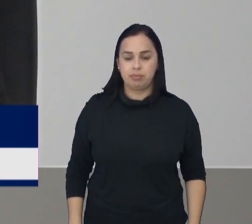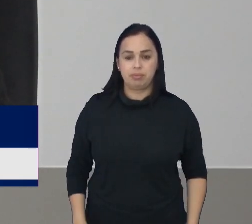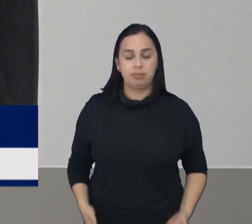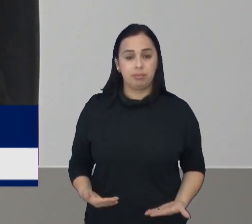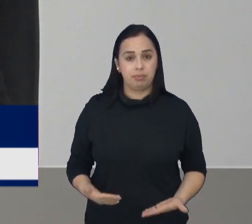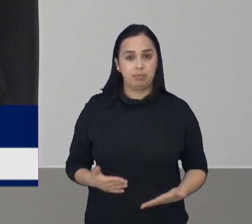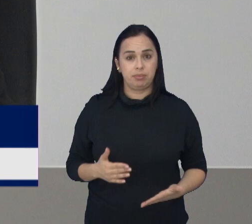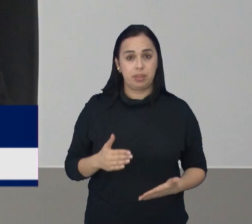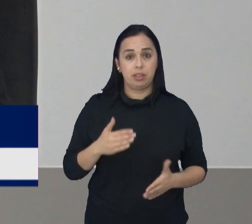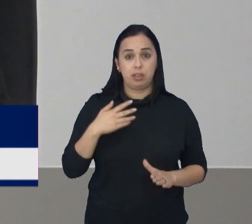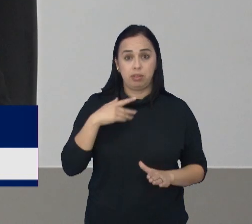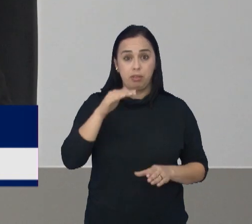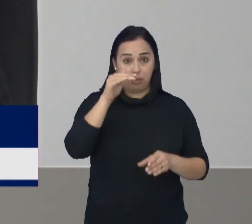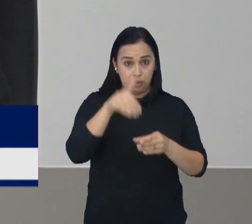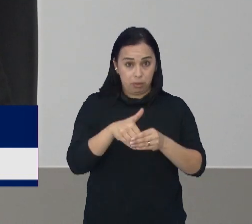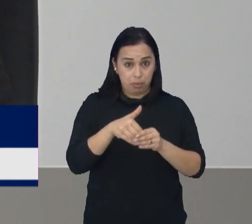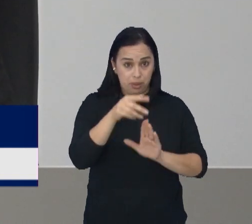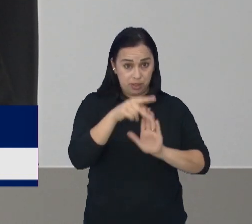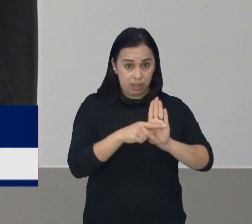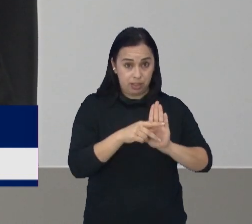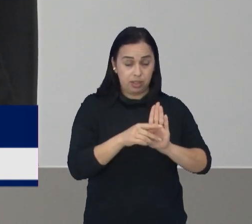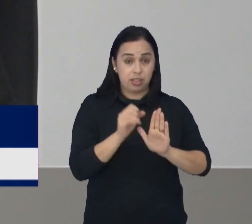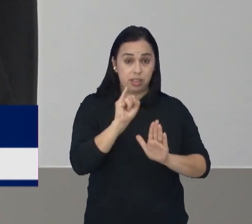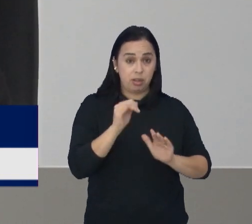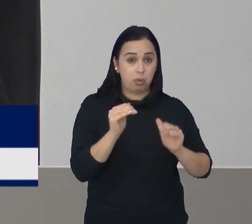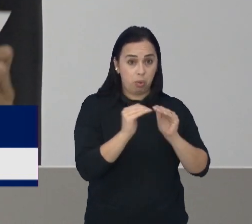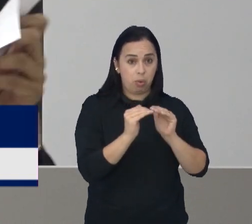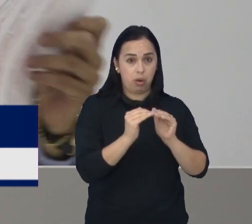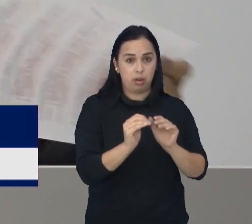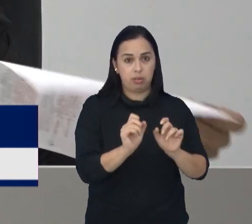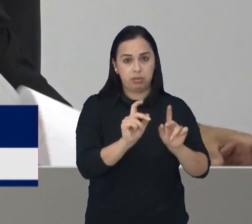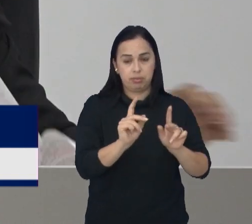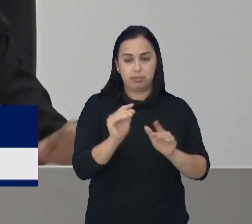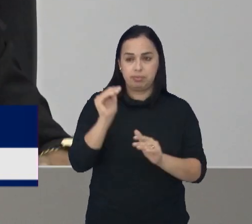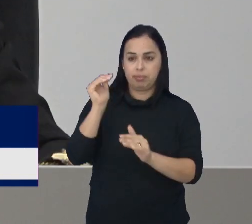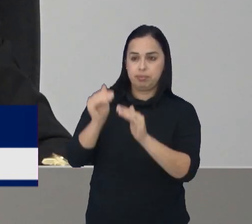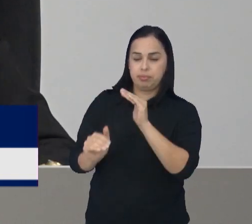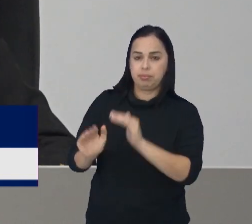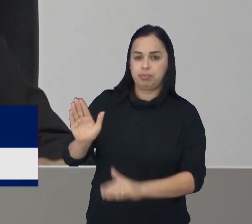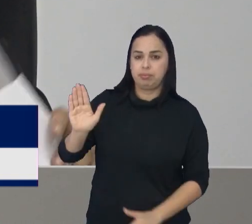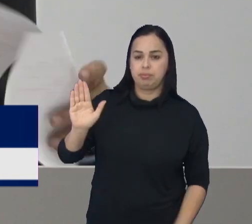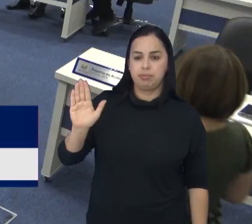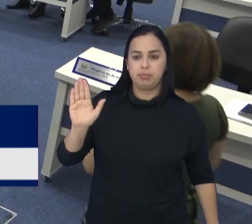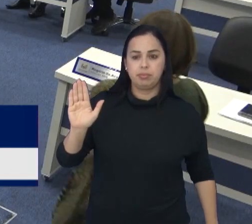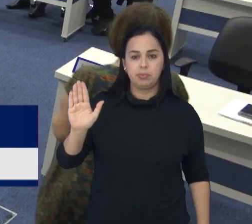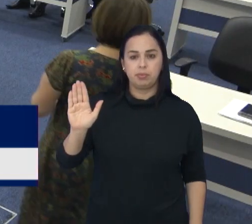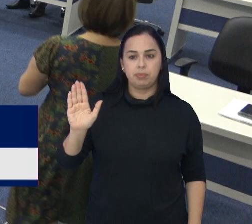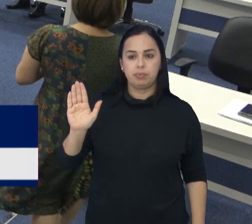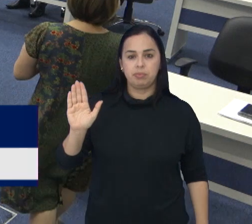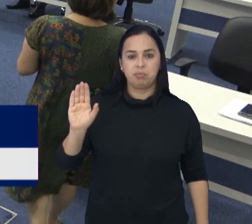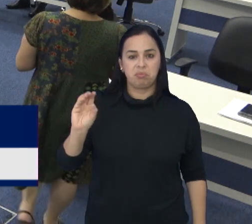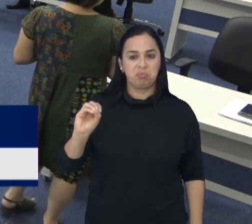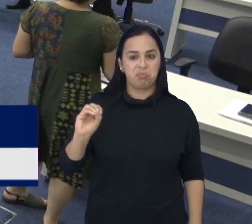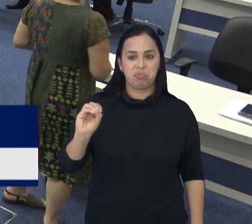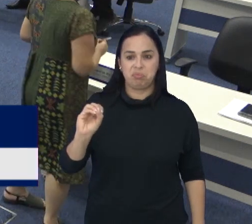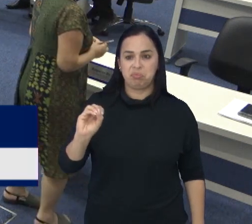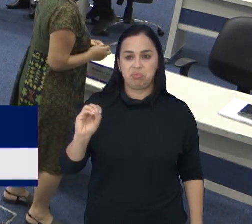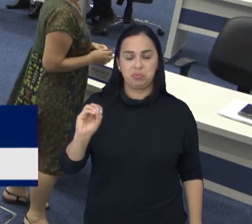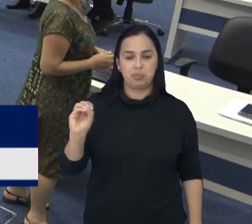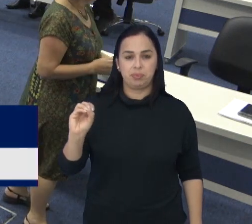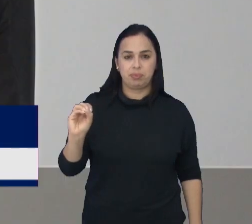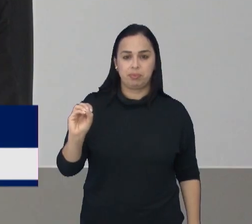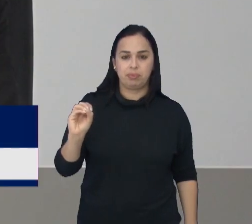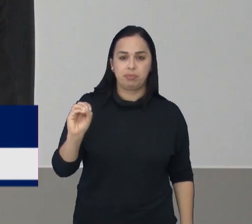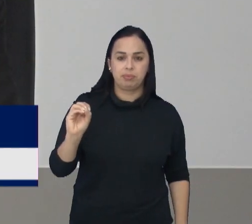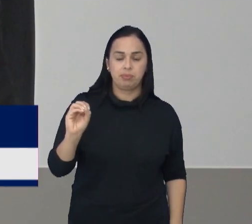Em votação, o processo. Vereadores favoráveis permaneçam como estão, os contrários que se manifestem. Nenhum voto contrário, senhor